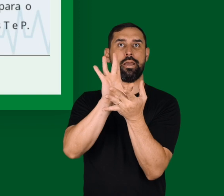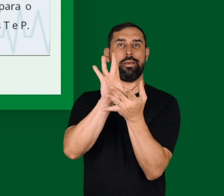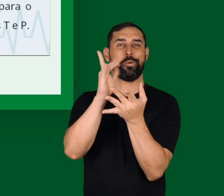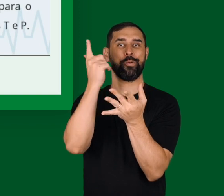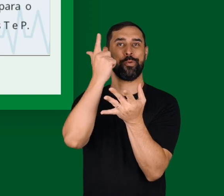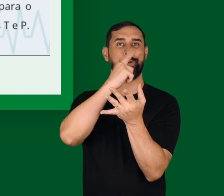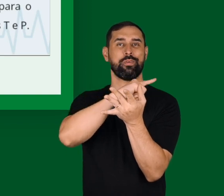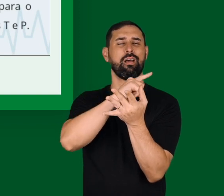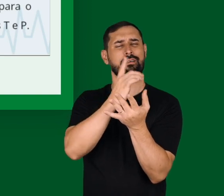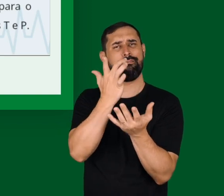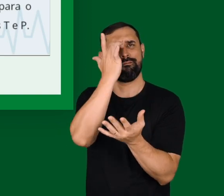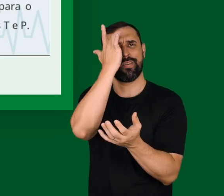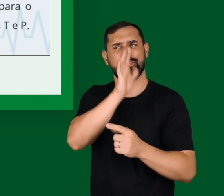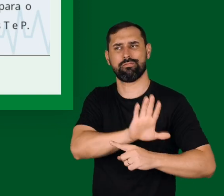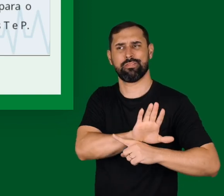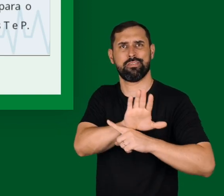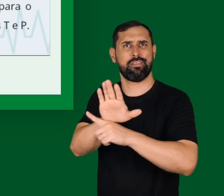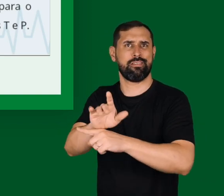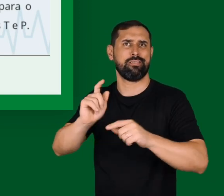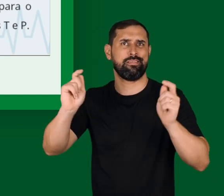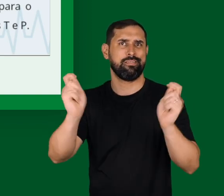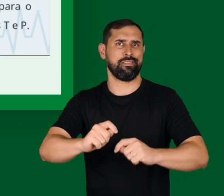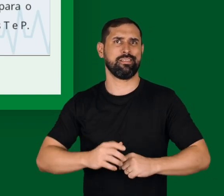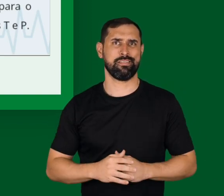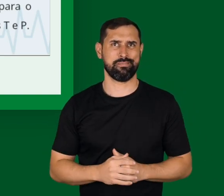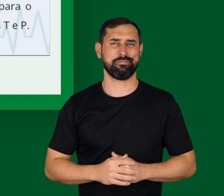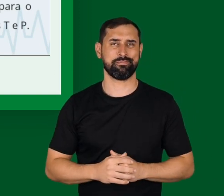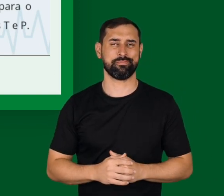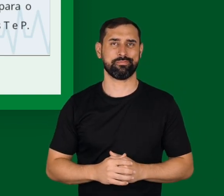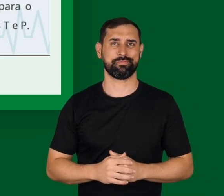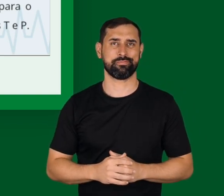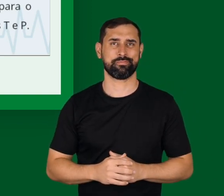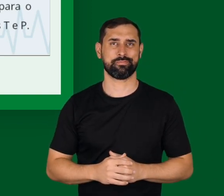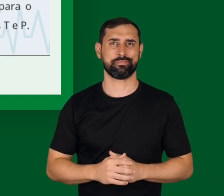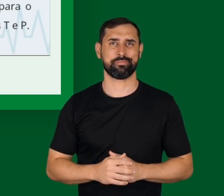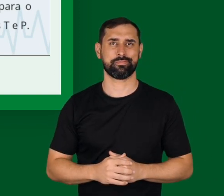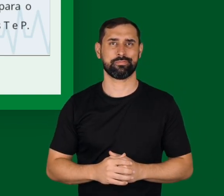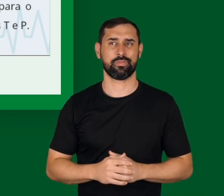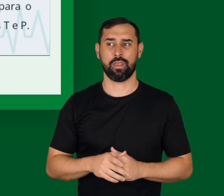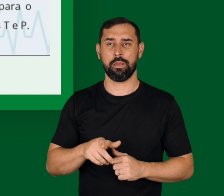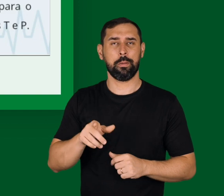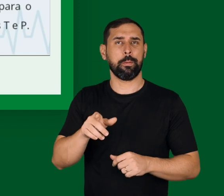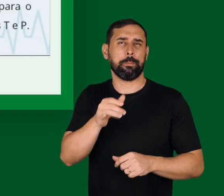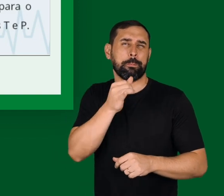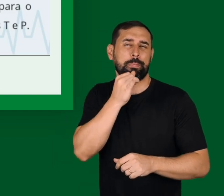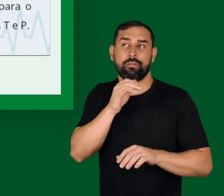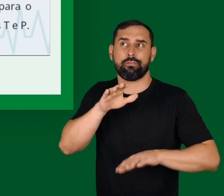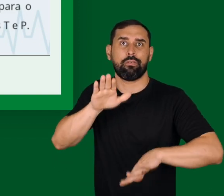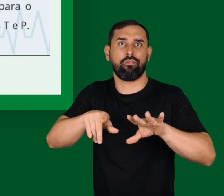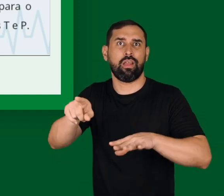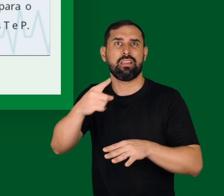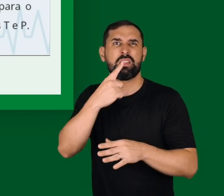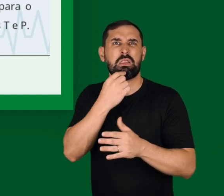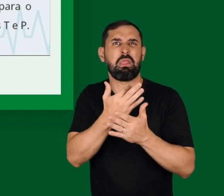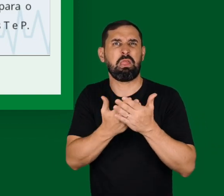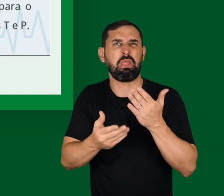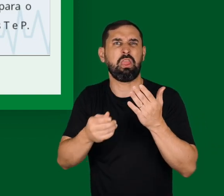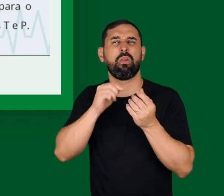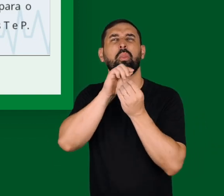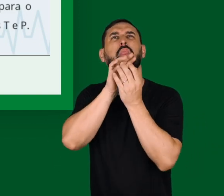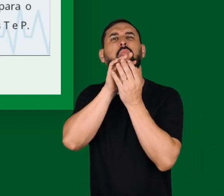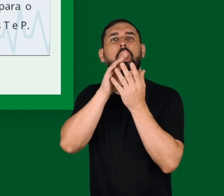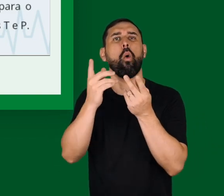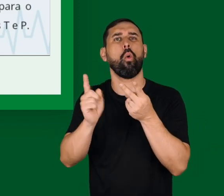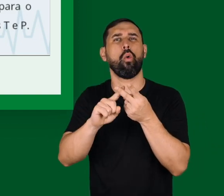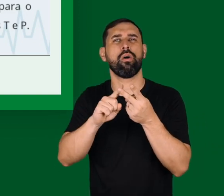esteja desobstruída, sem, para permitir que a gente possa, no caso, limpar essa via aérea caso tenha sangue, muco,